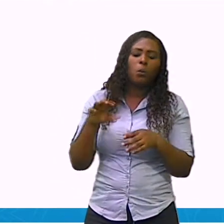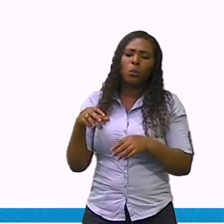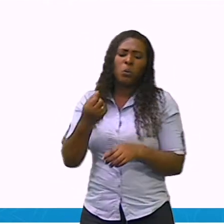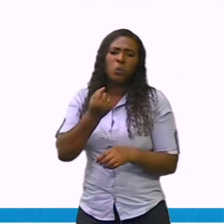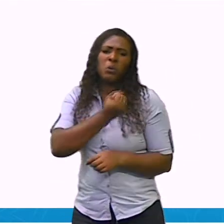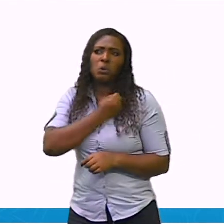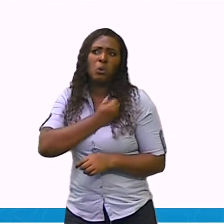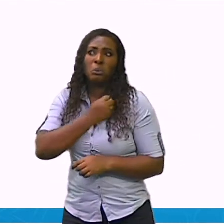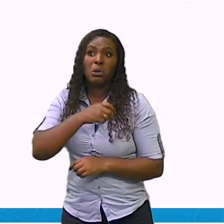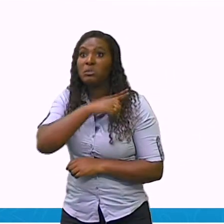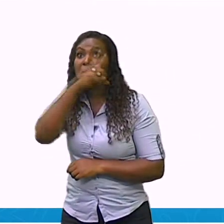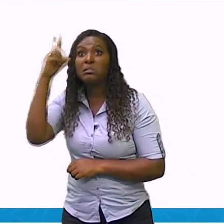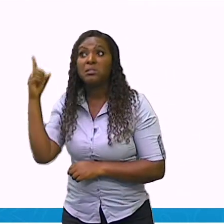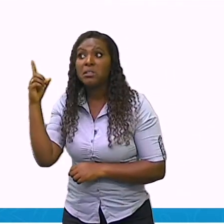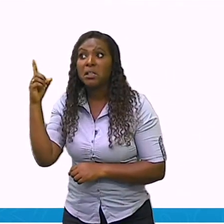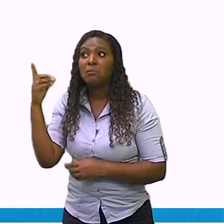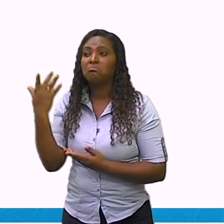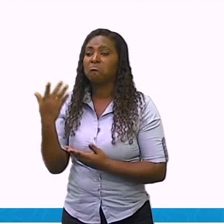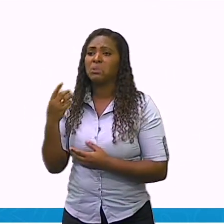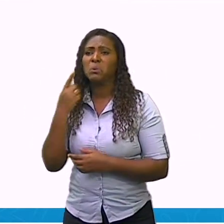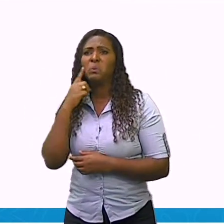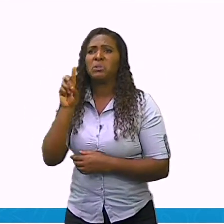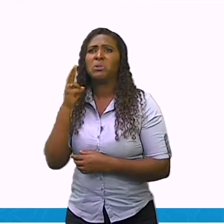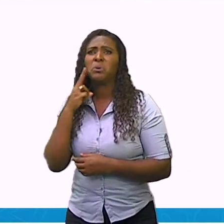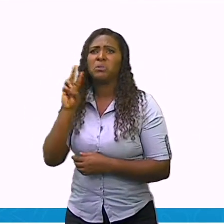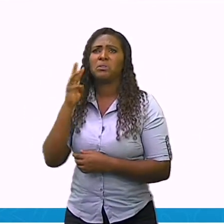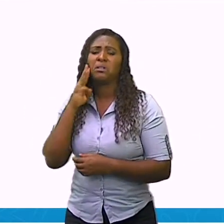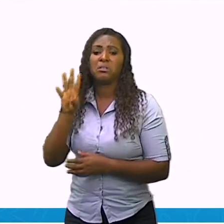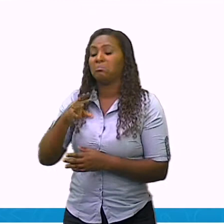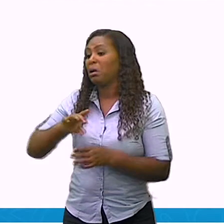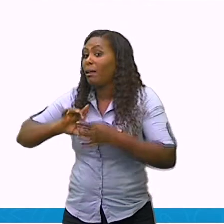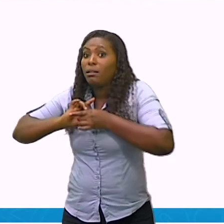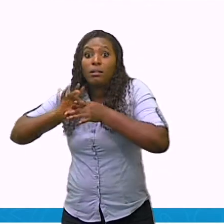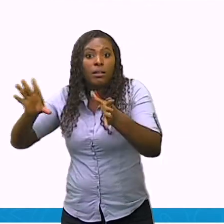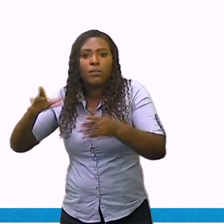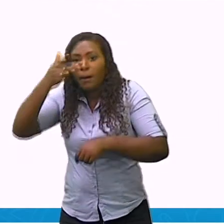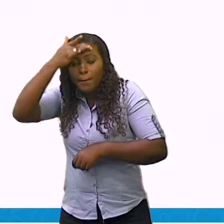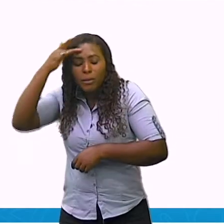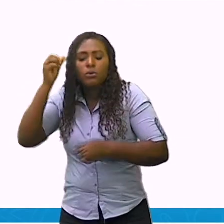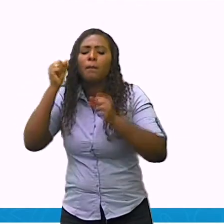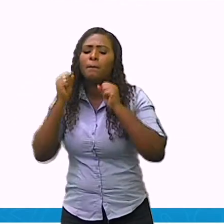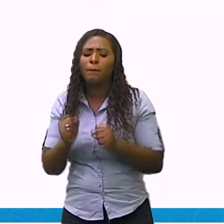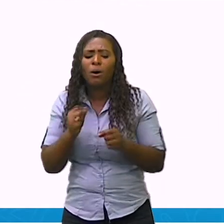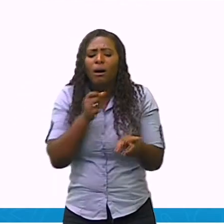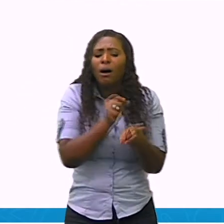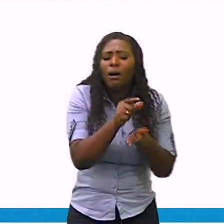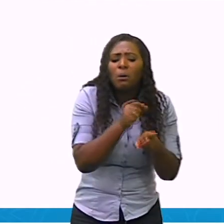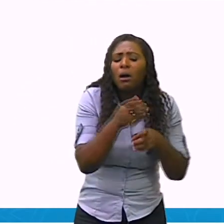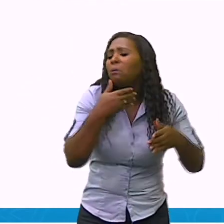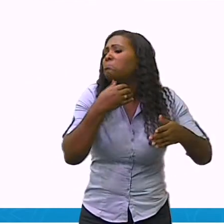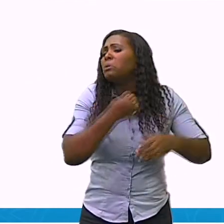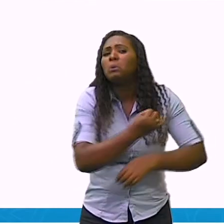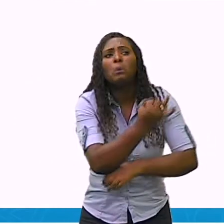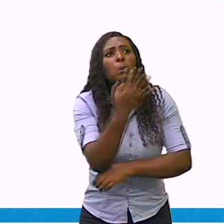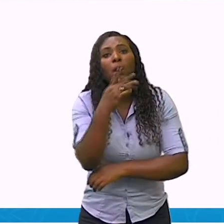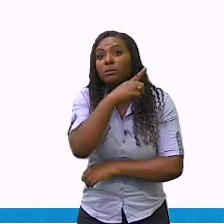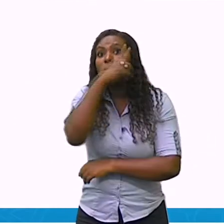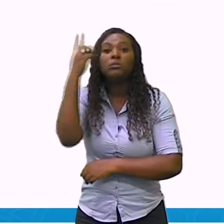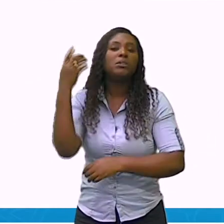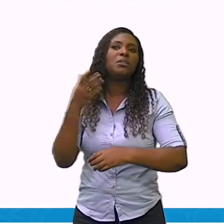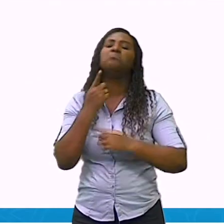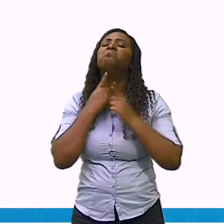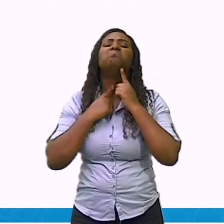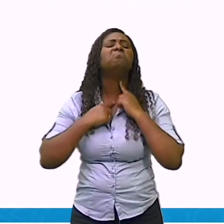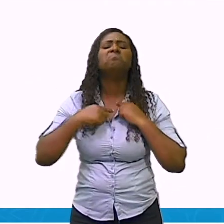minha variável independente. Eu tenho a variável dependente e a variável que é livre, ela não